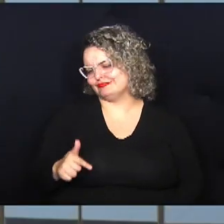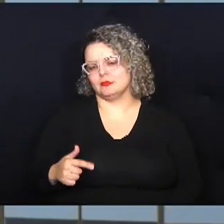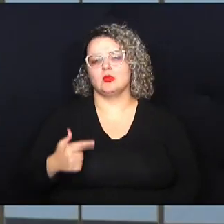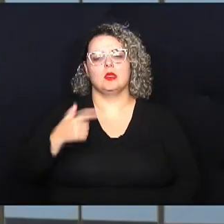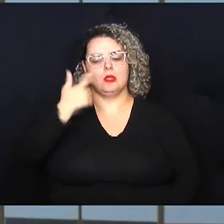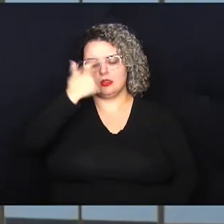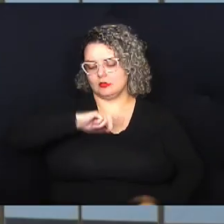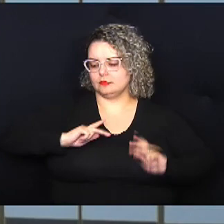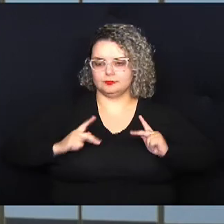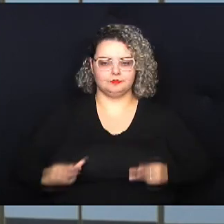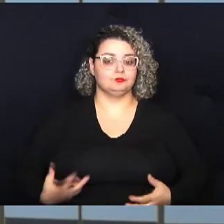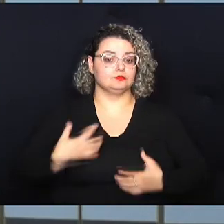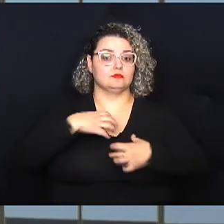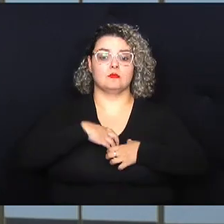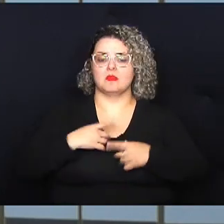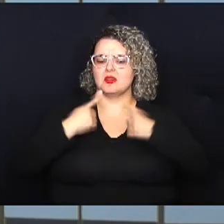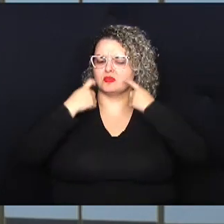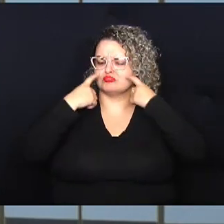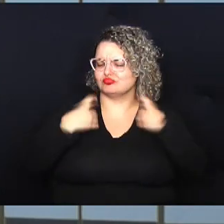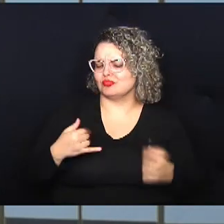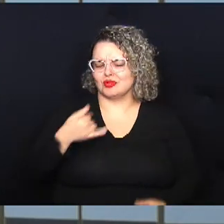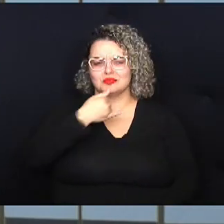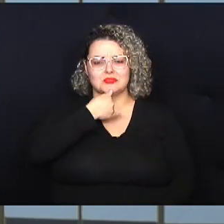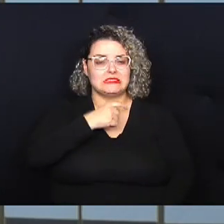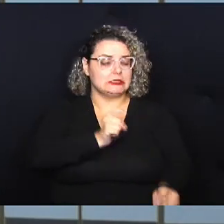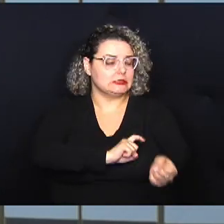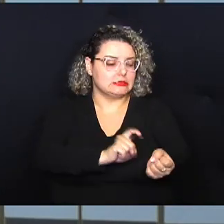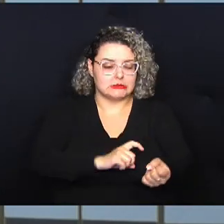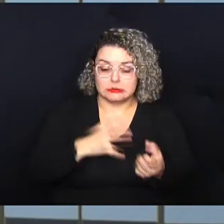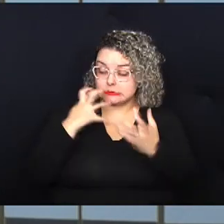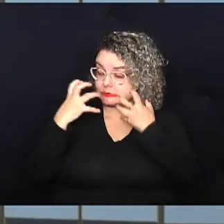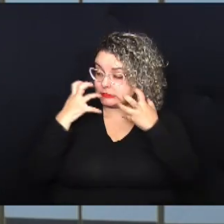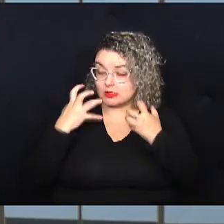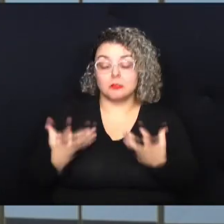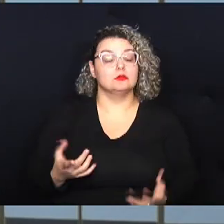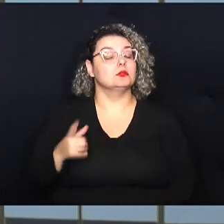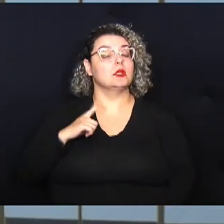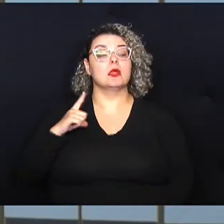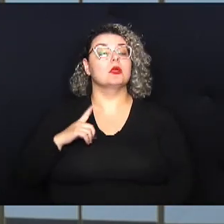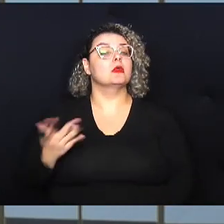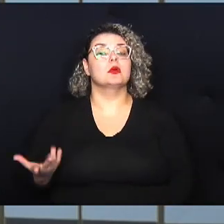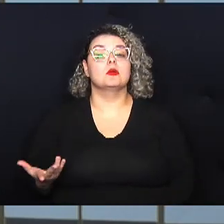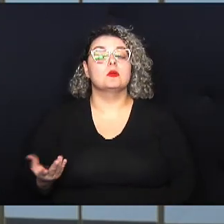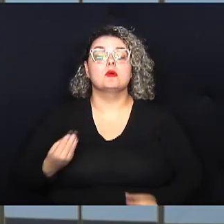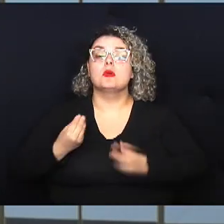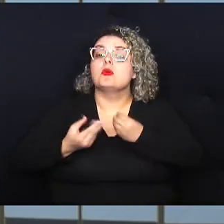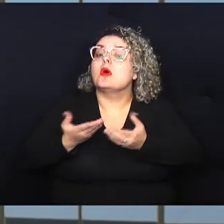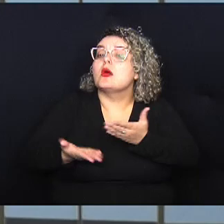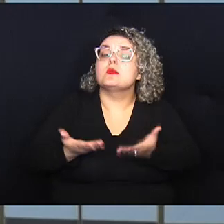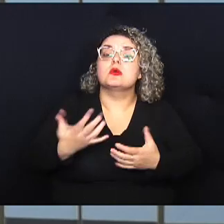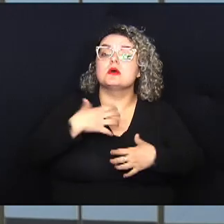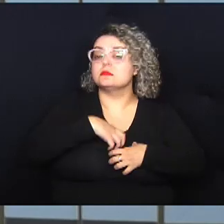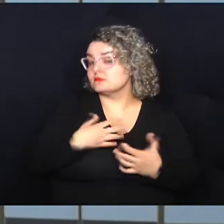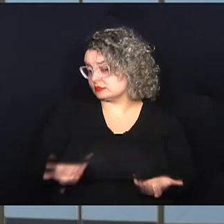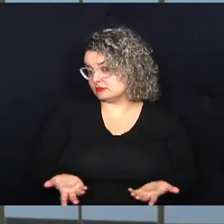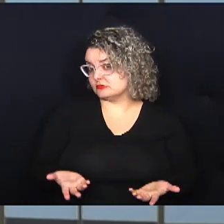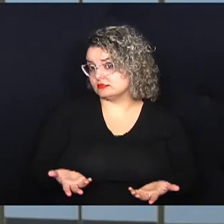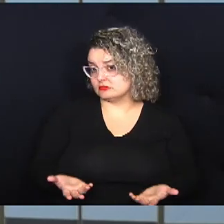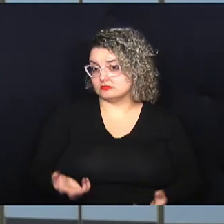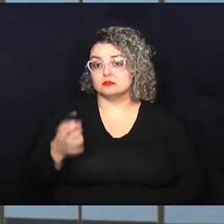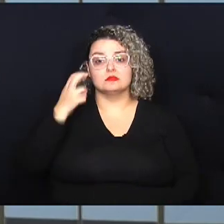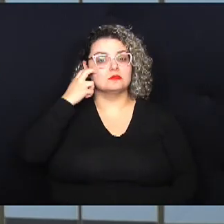emoções, eu choro, eu tenho tristeza, eu tenho raiva, entendeu? Como que eu estou tratando essas emoções?